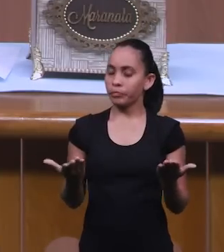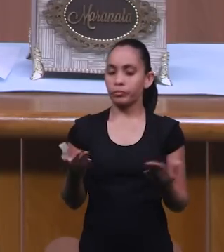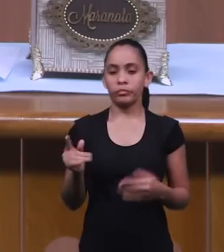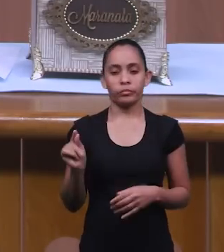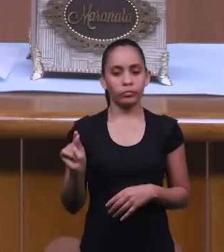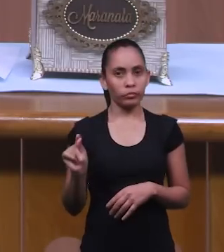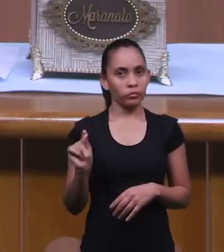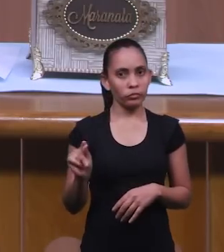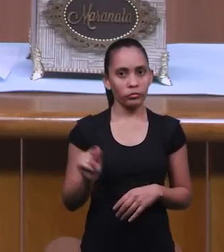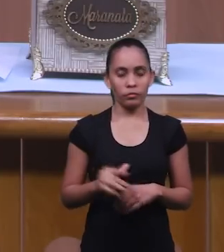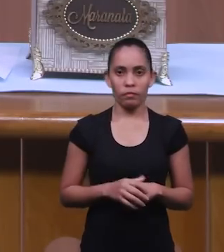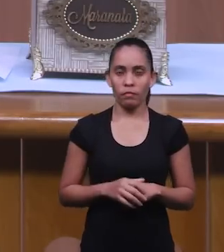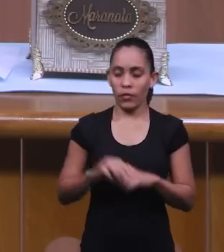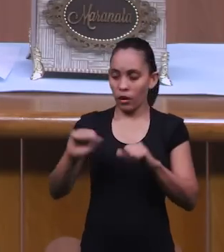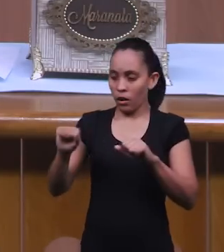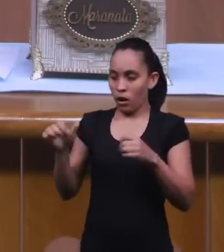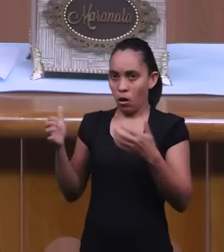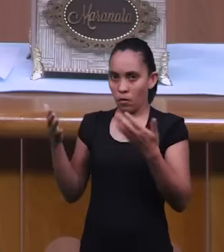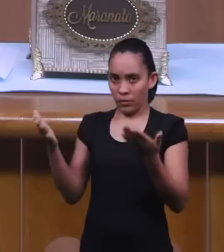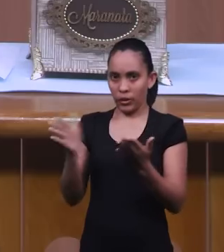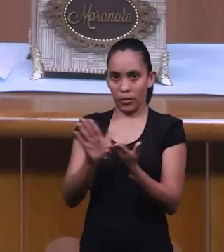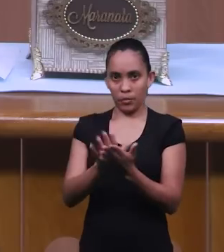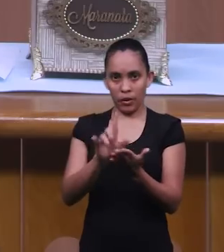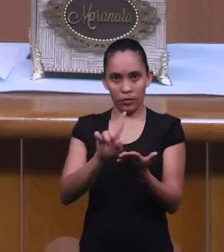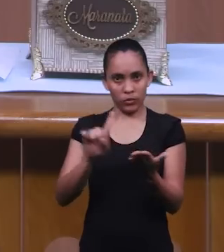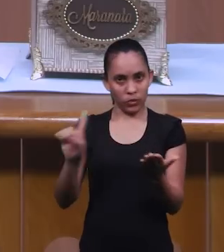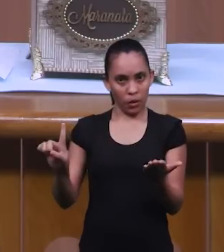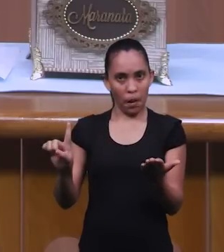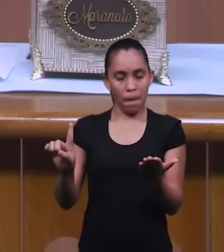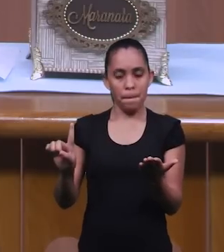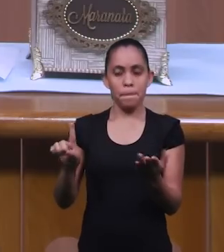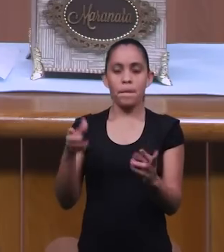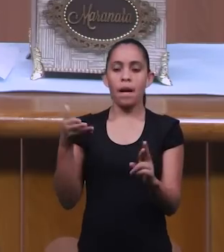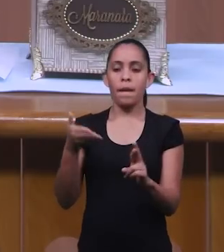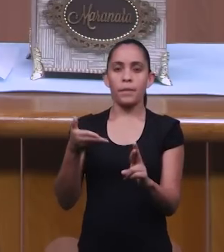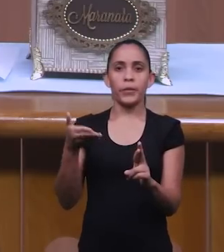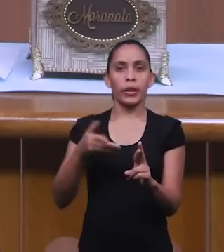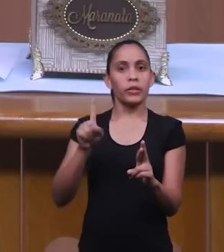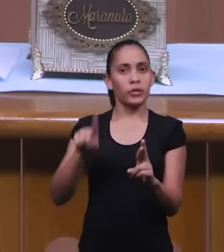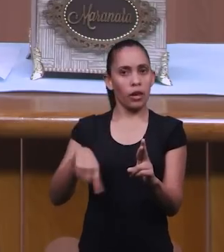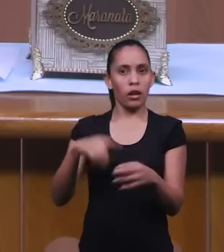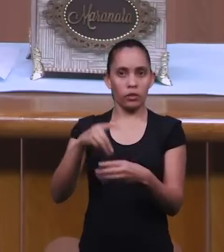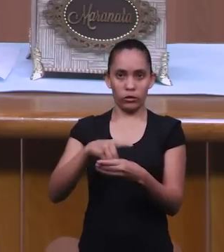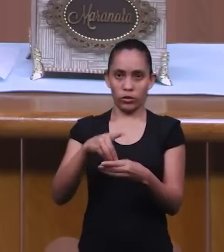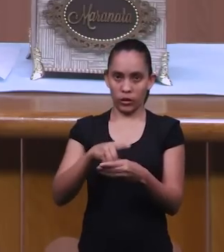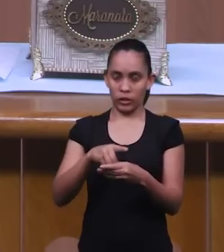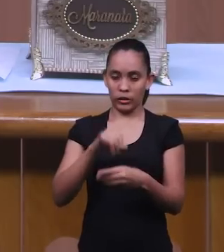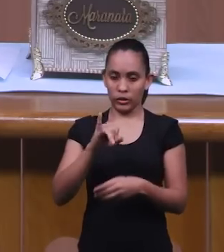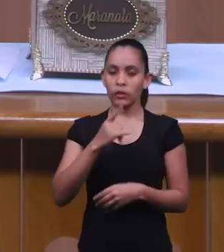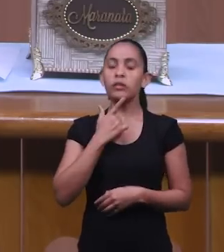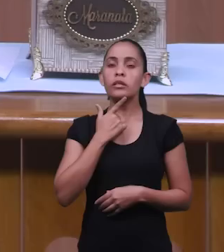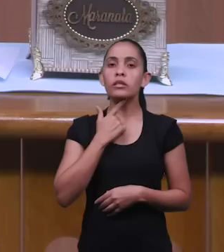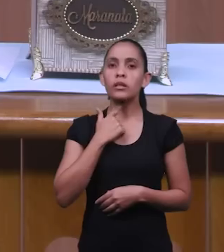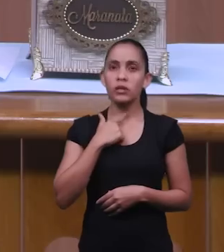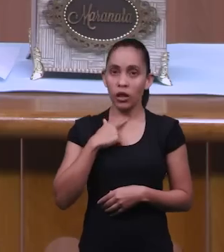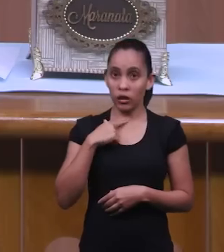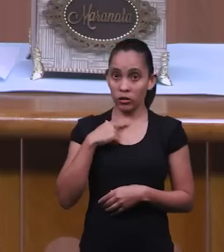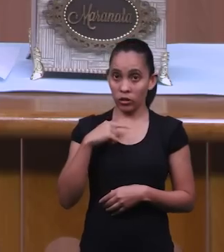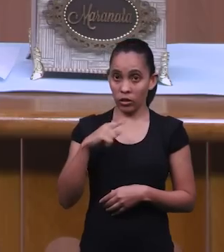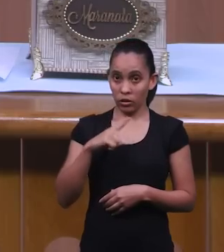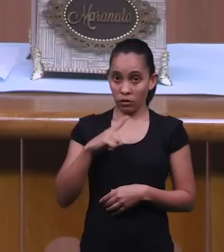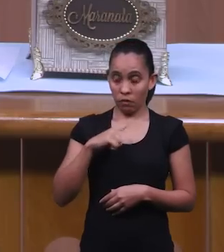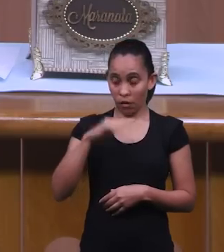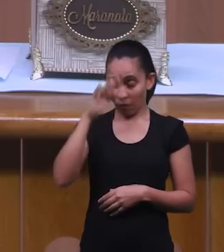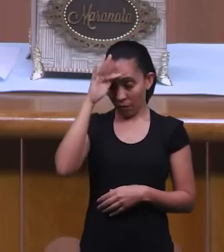é que a oferta bíblica, a maior referência é o dízimo. Quem desejar,